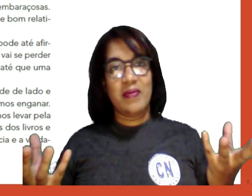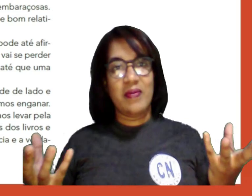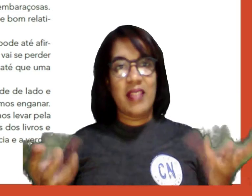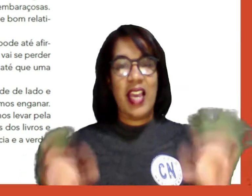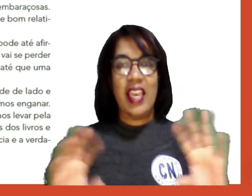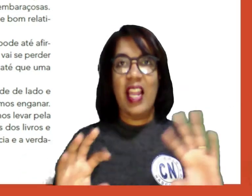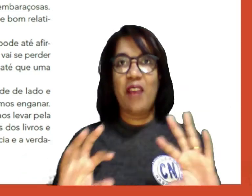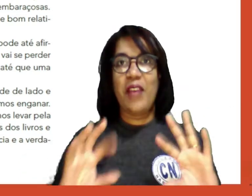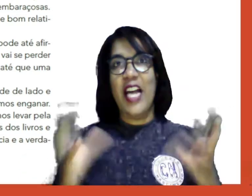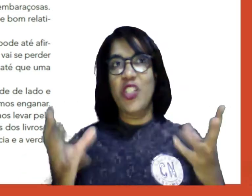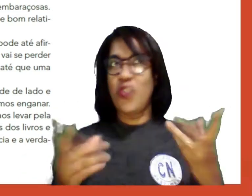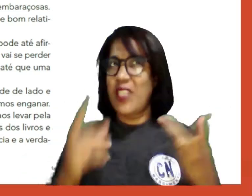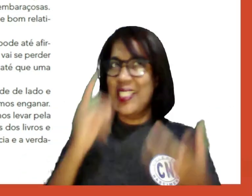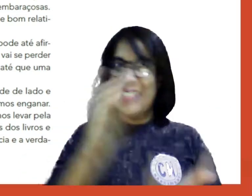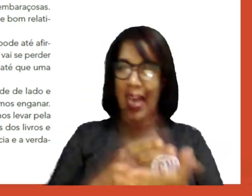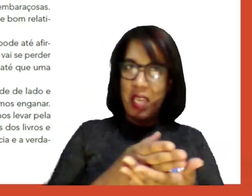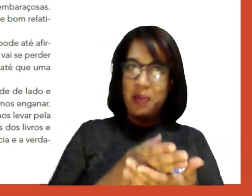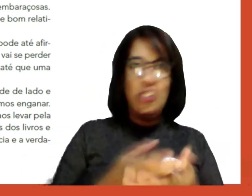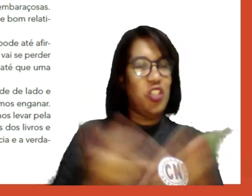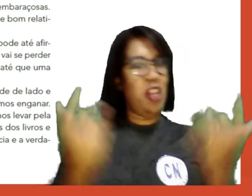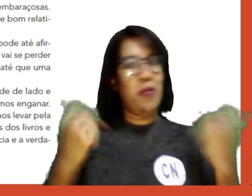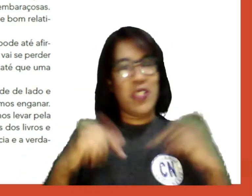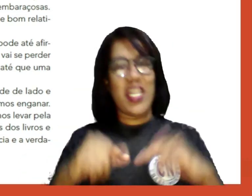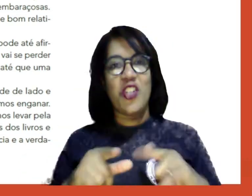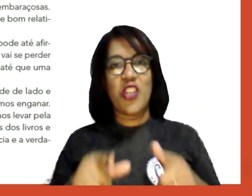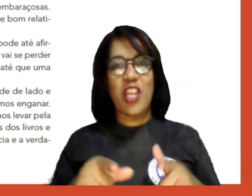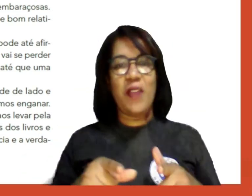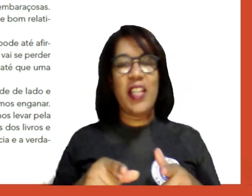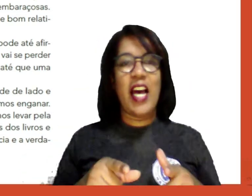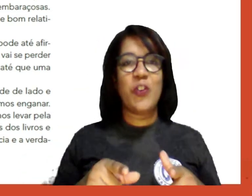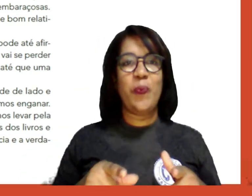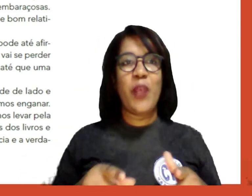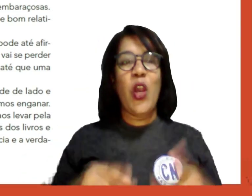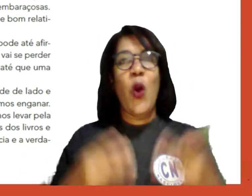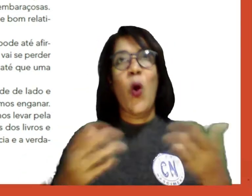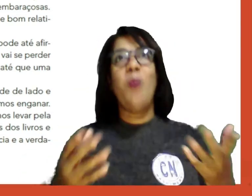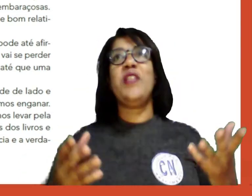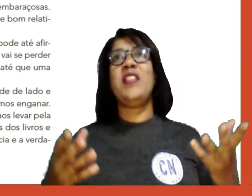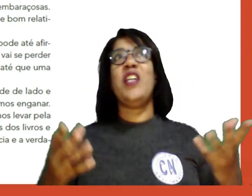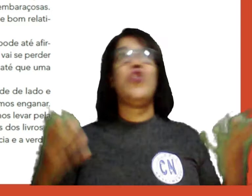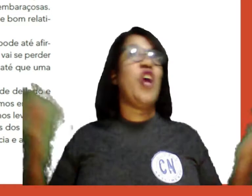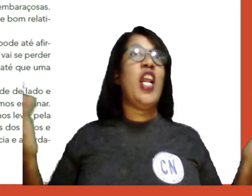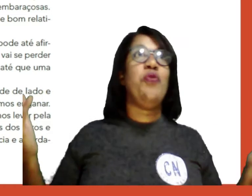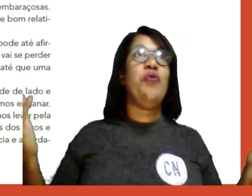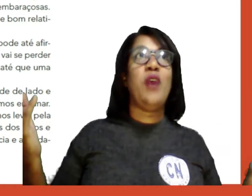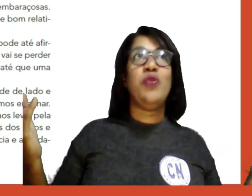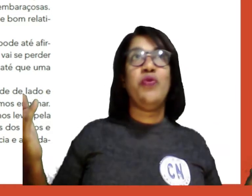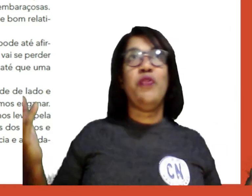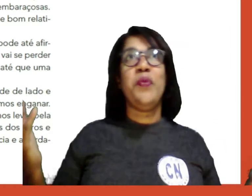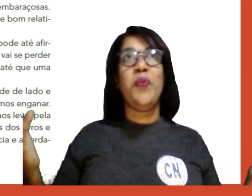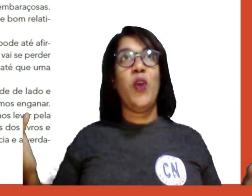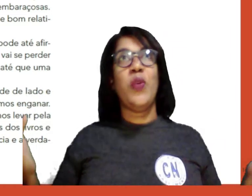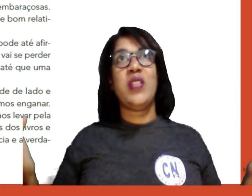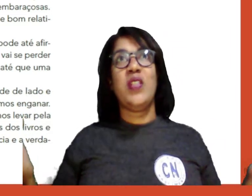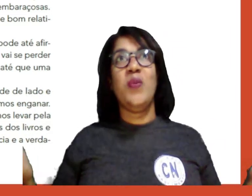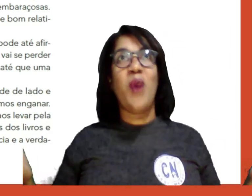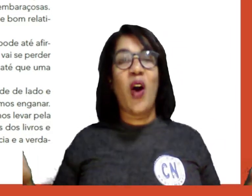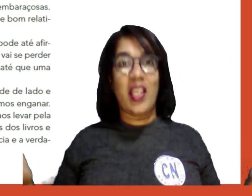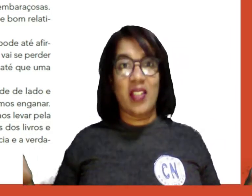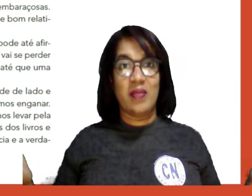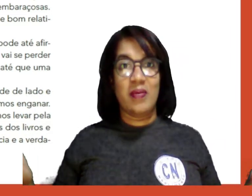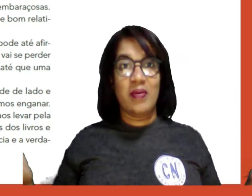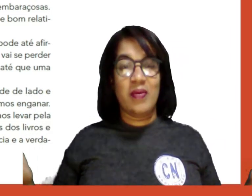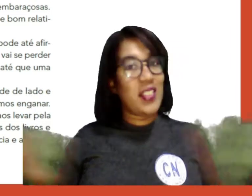fantasia. Tá? Aquela verdade que você sabe que é mentira, mas você acredita que é verdade. Como você chora no final de um filme porque o